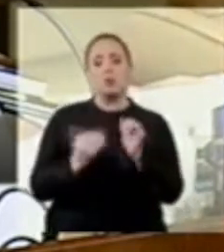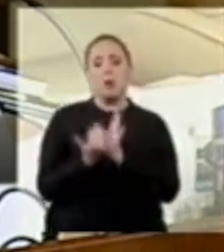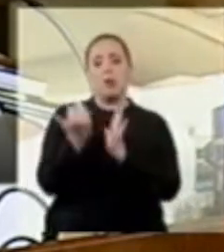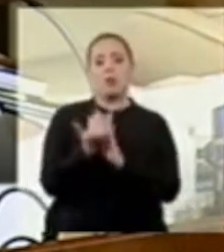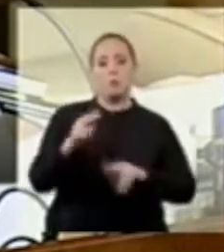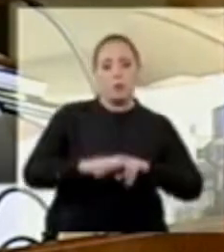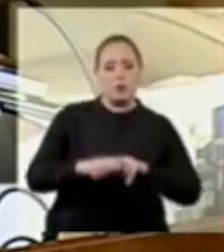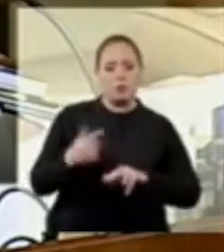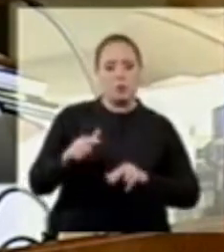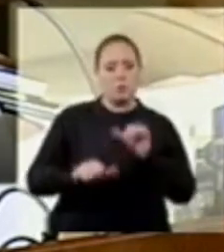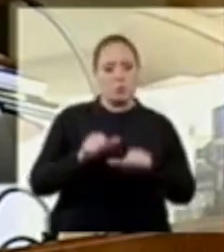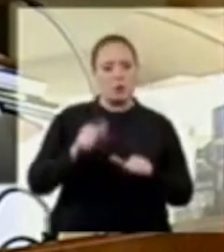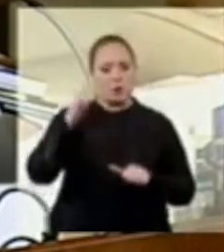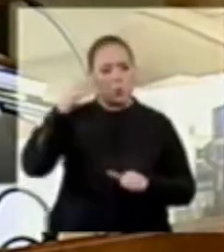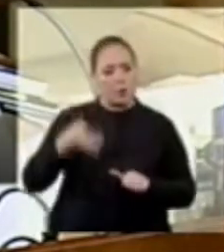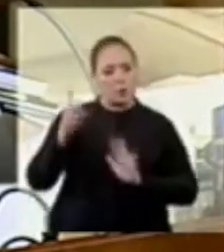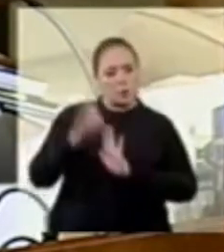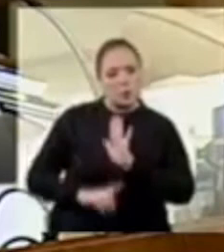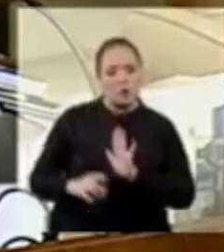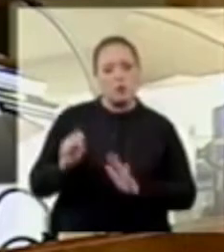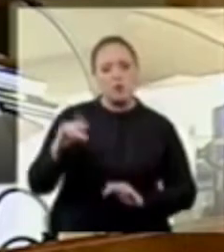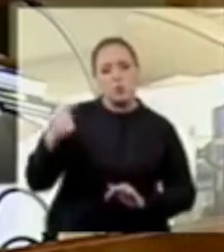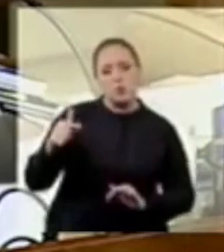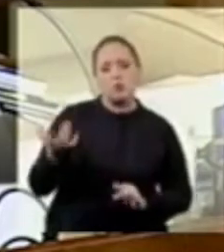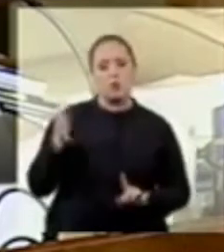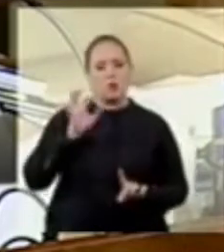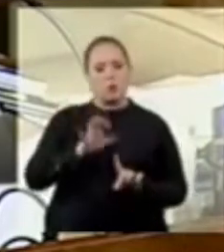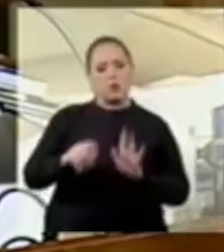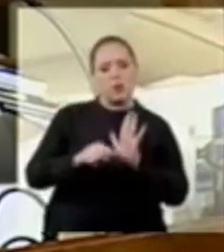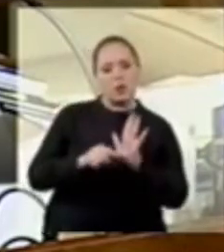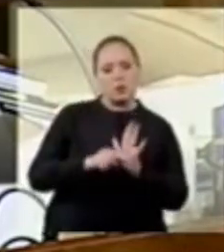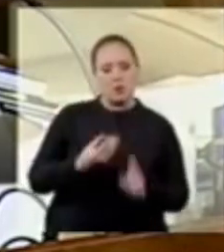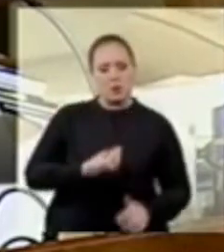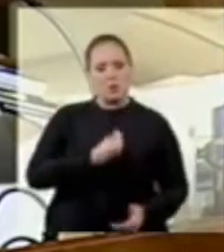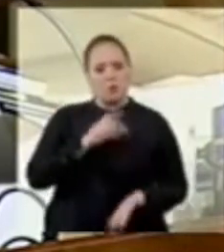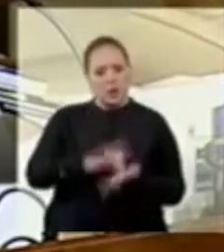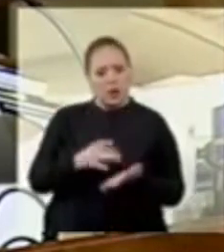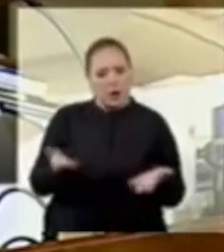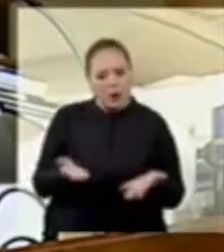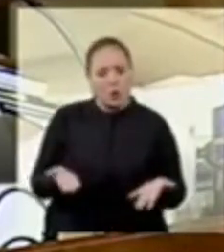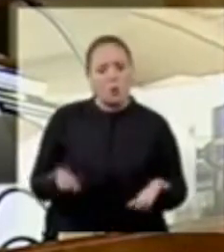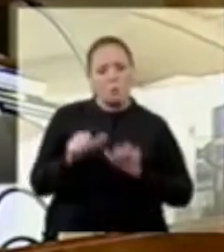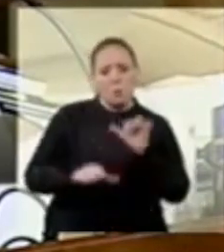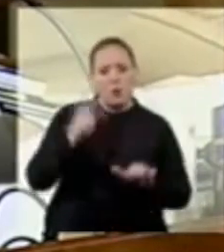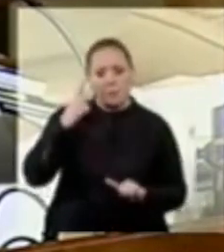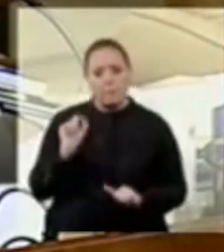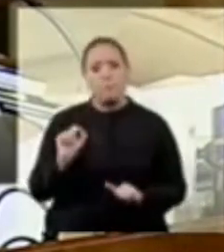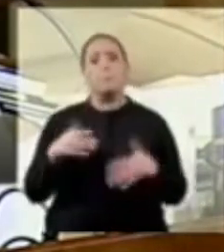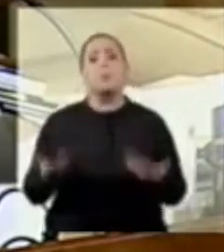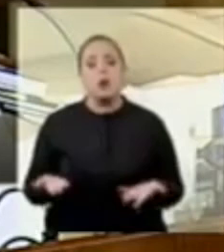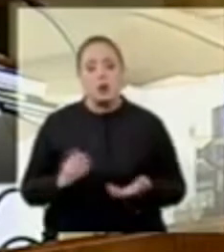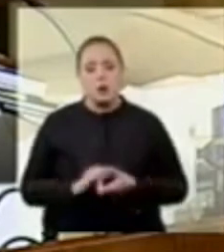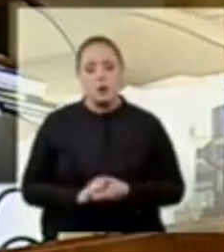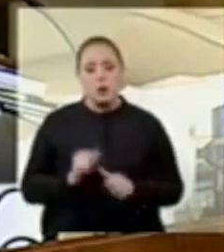se não houve mudança na compreensão do direito se não houve impacto negativo sobre a vida real o dar para que o pior